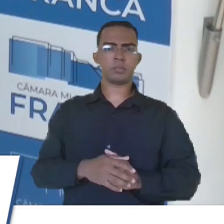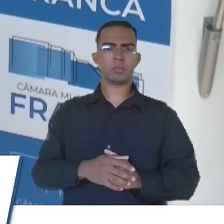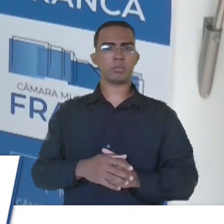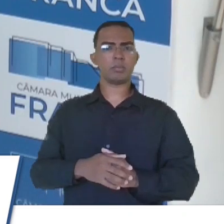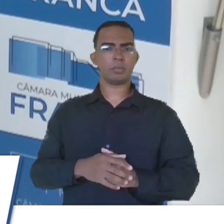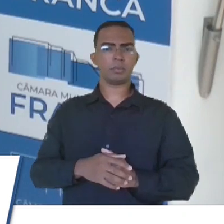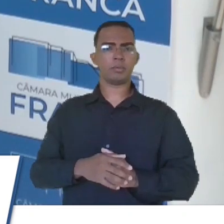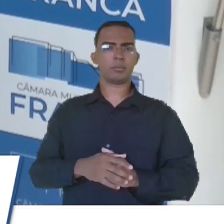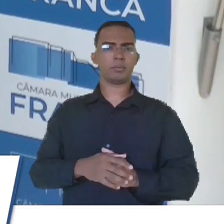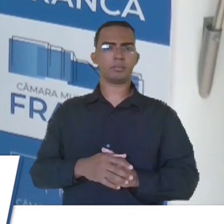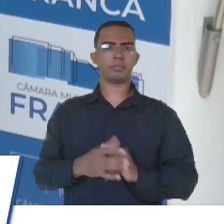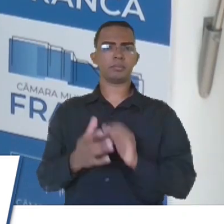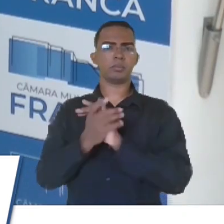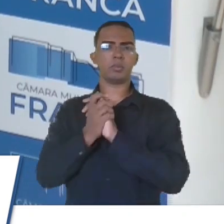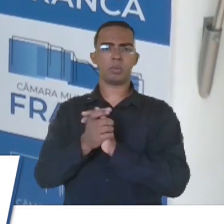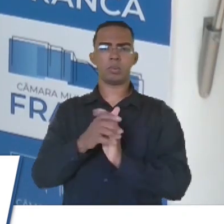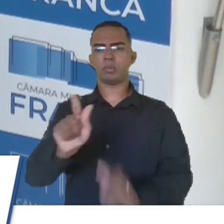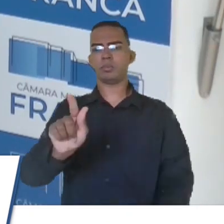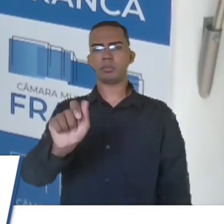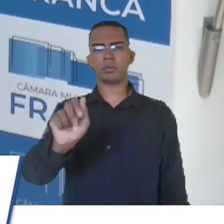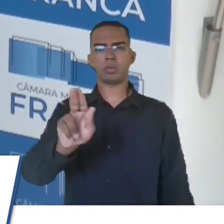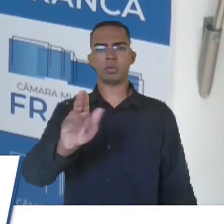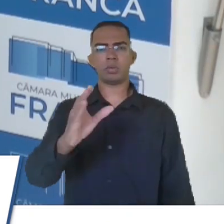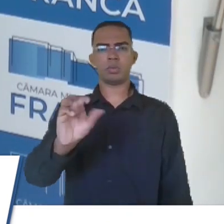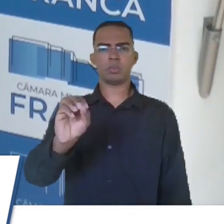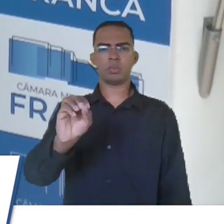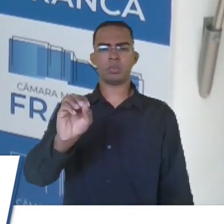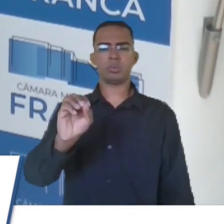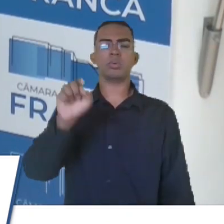cumprimentar o gaúcho que nos acompanha aqui na sessão,